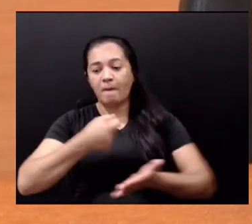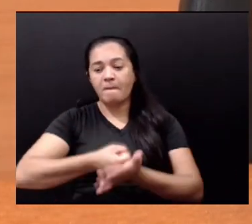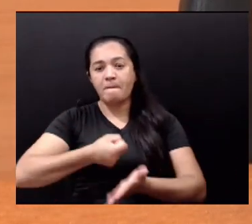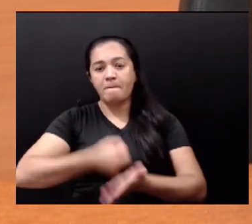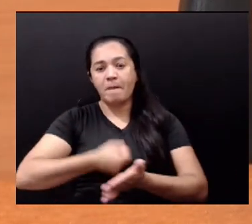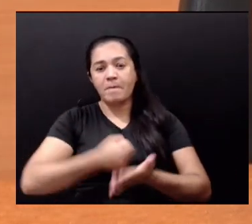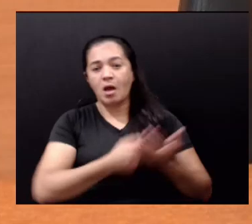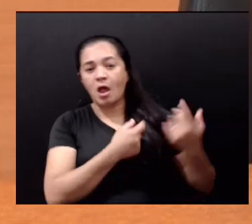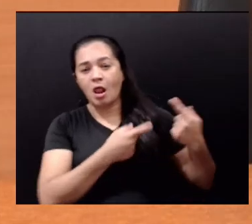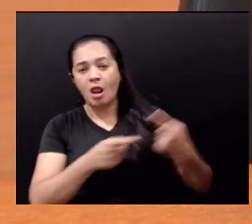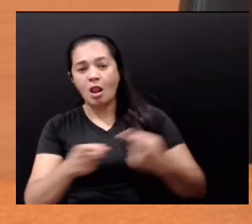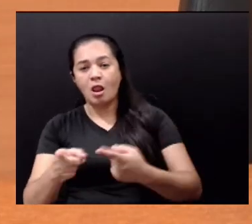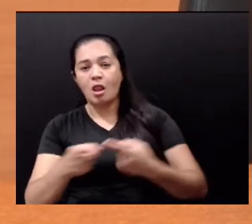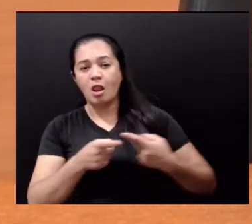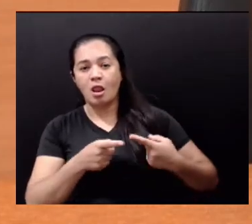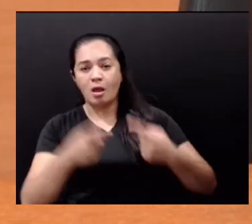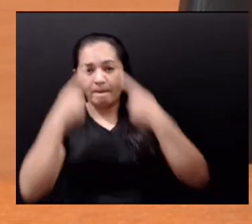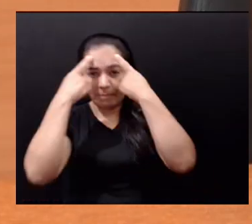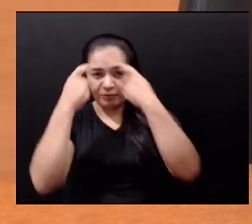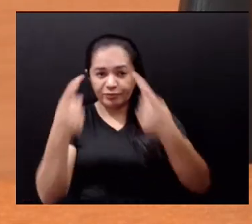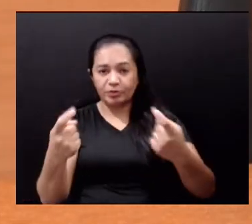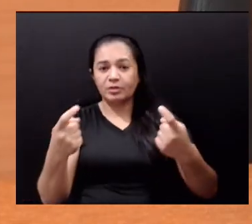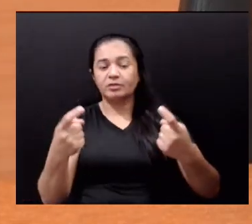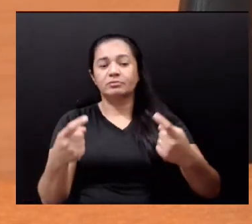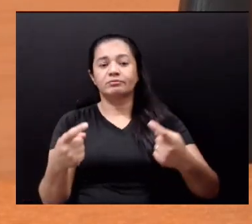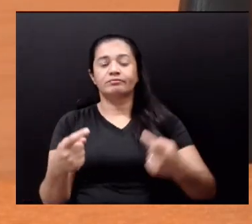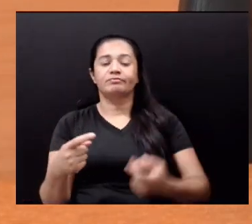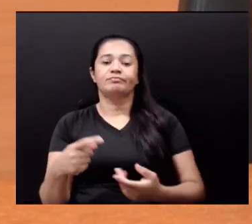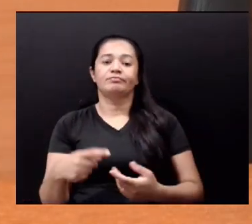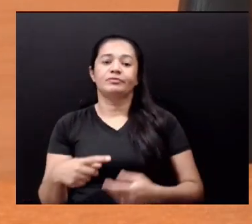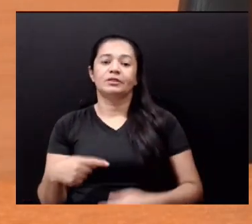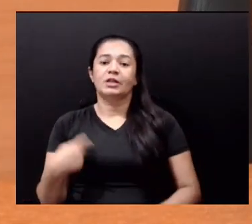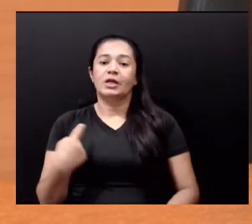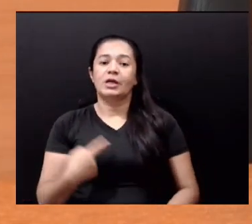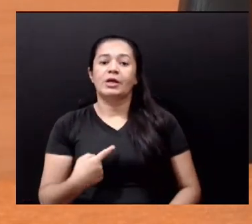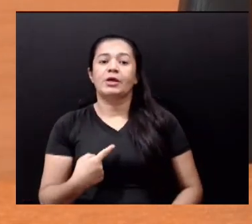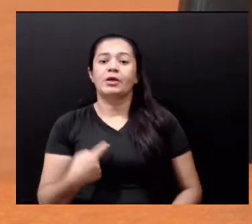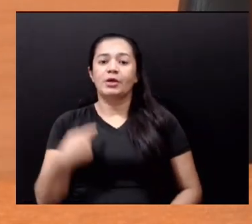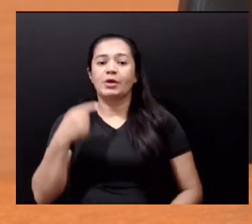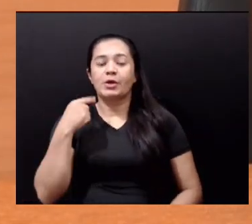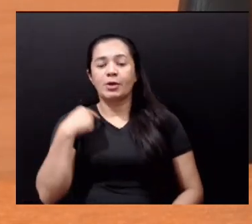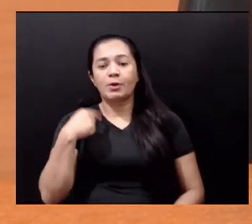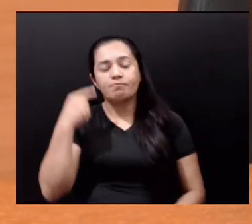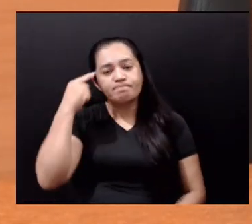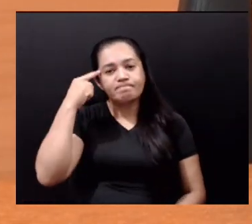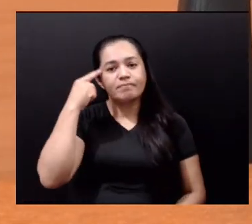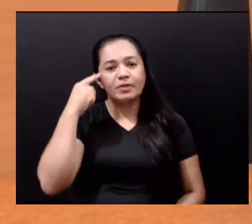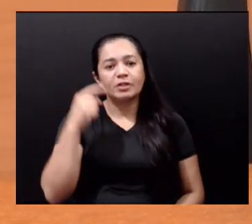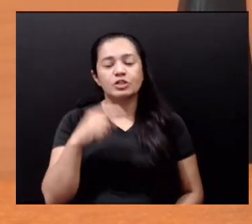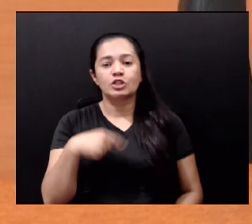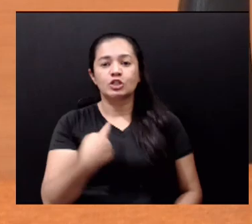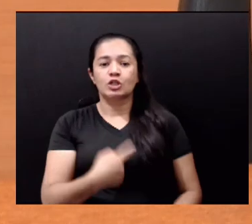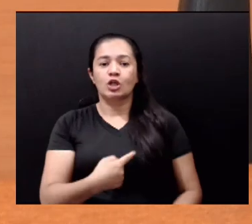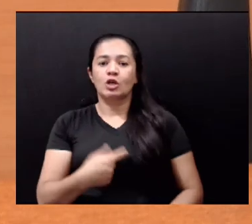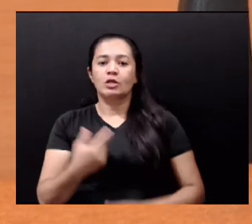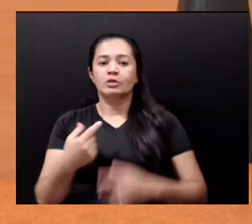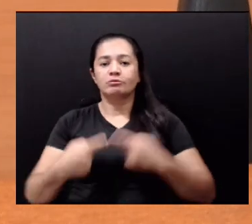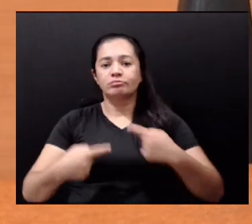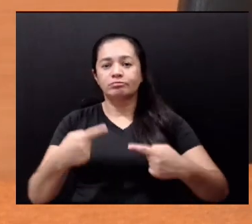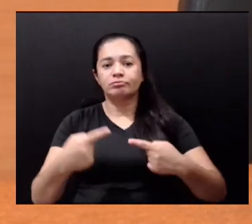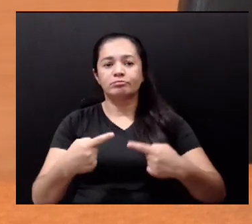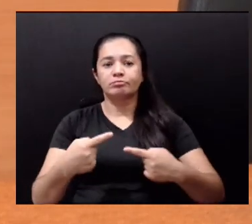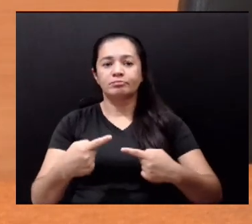violência, e isso, de fato, entendo que deve ser considerado quando a gente está discutindo esses casos